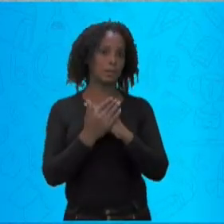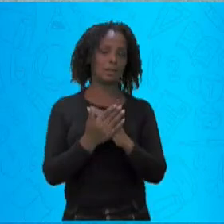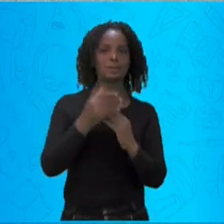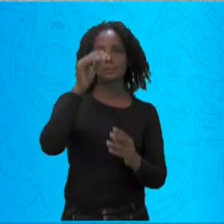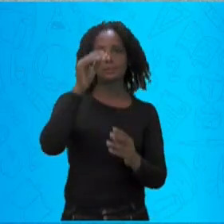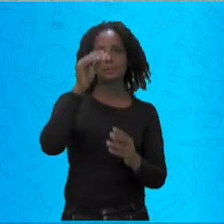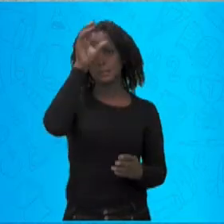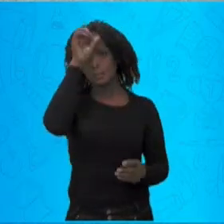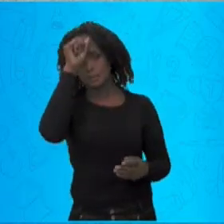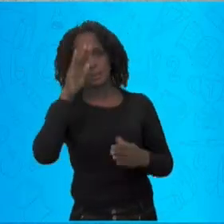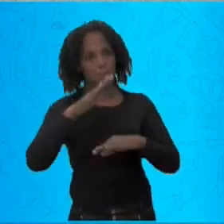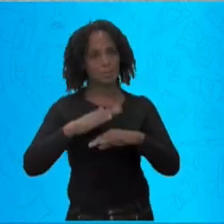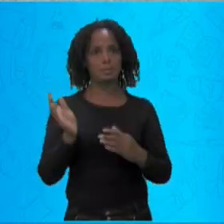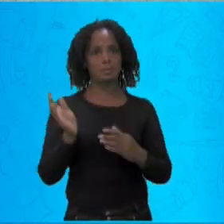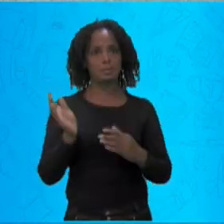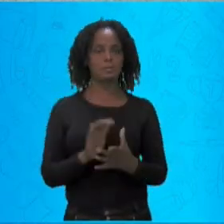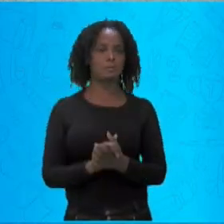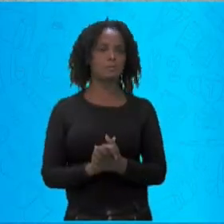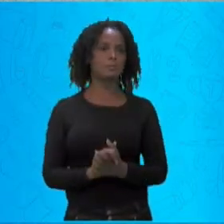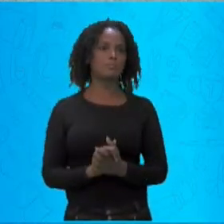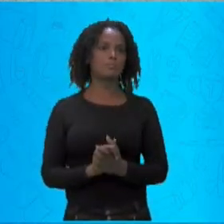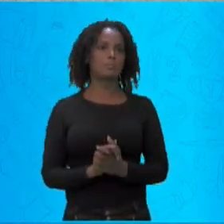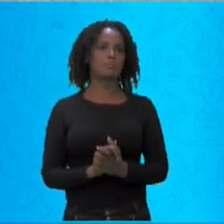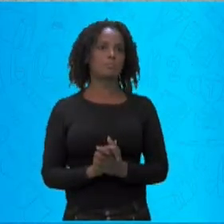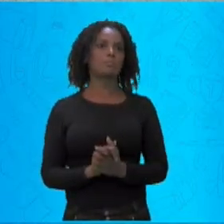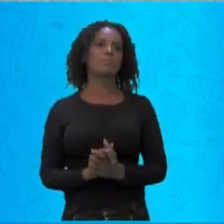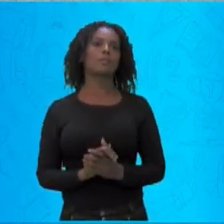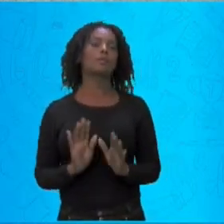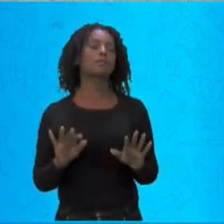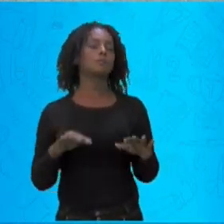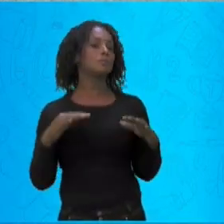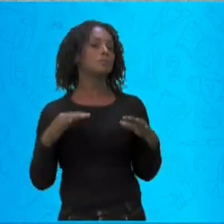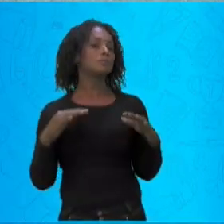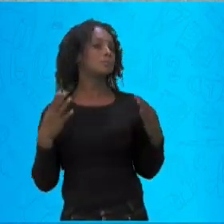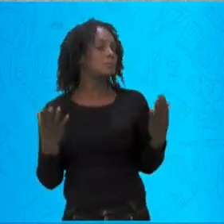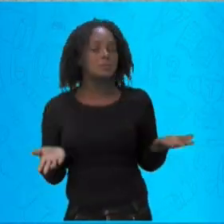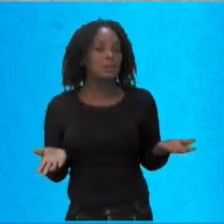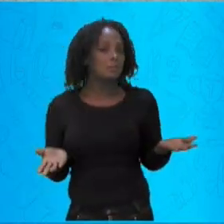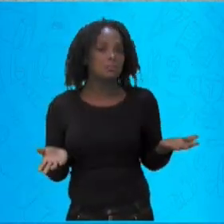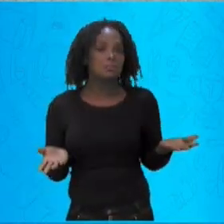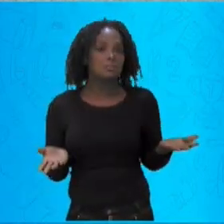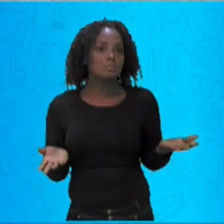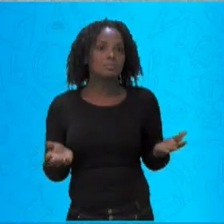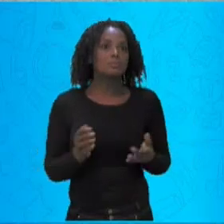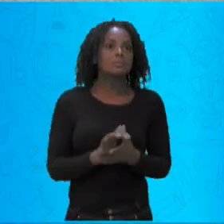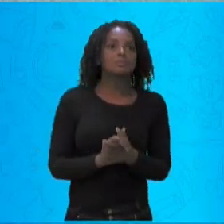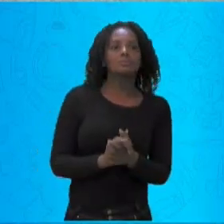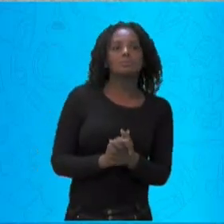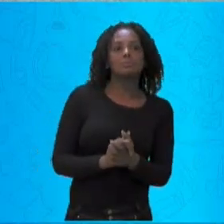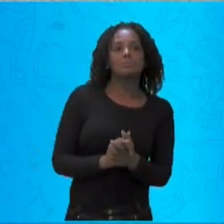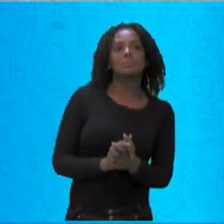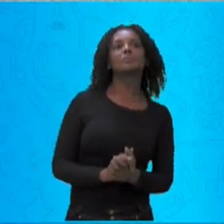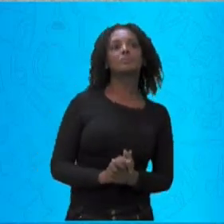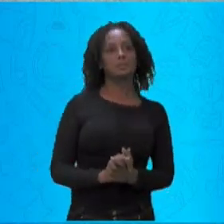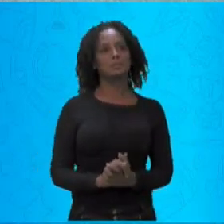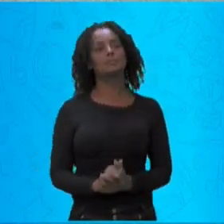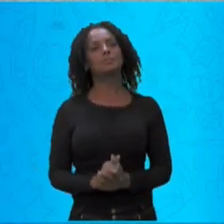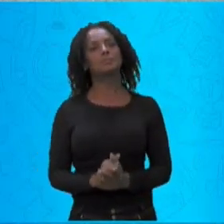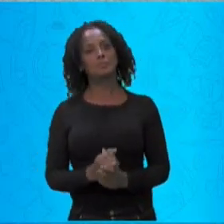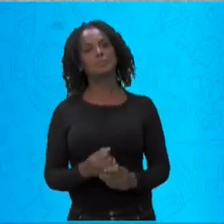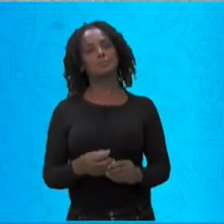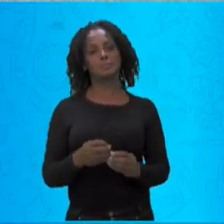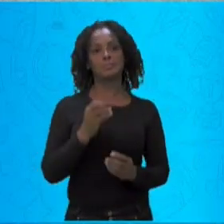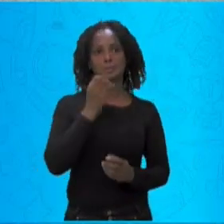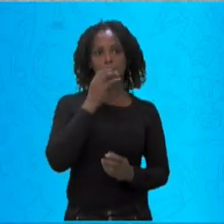essa aprendizagem. Ou então, aponte a câmera do seu celular para a imagem que aparece ao lado. Você será direcionado